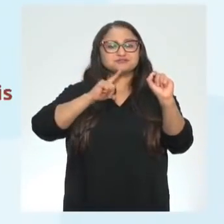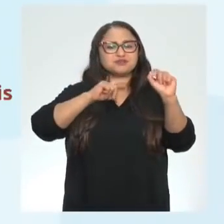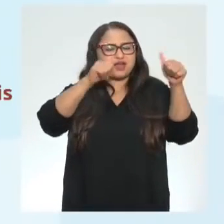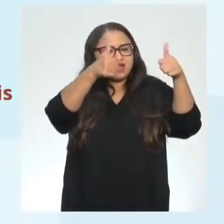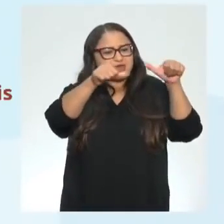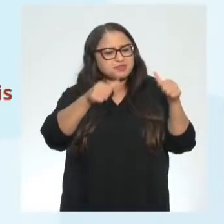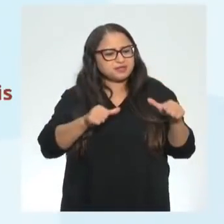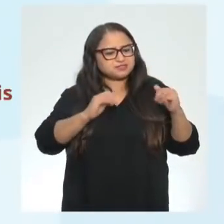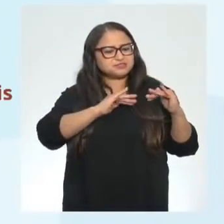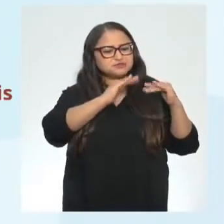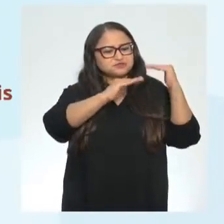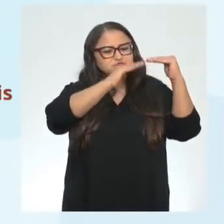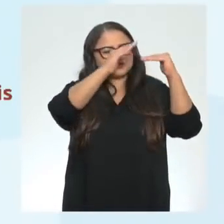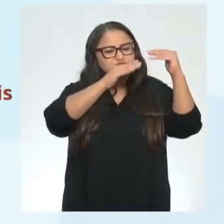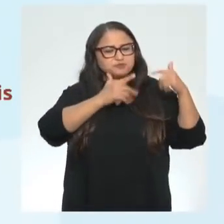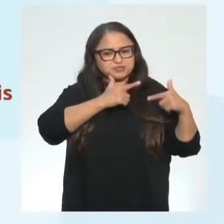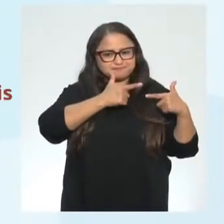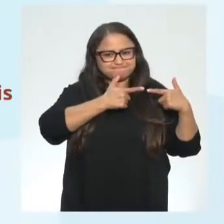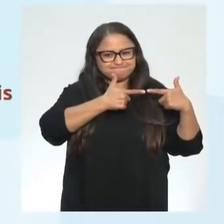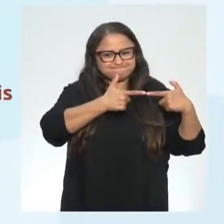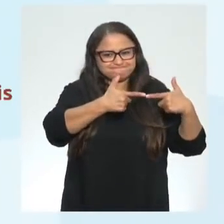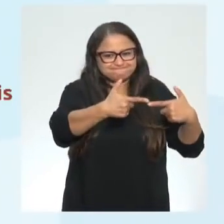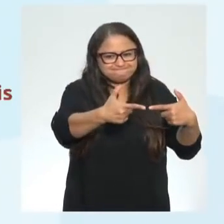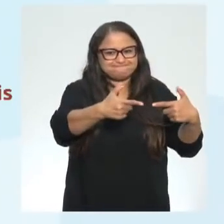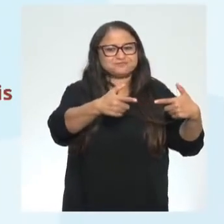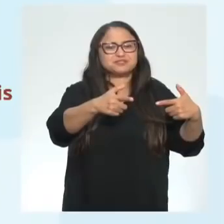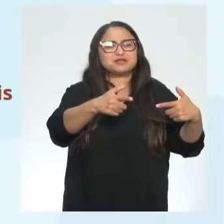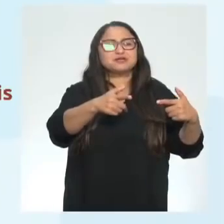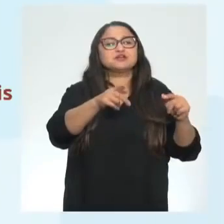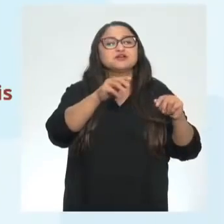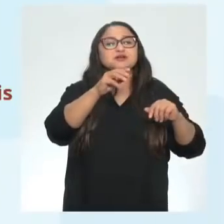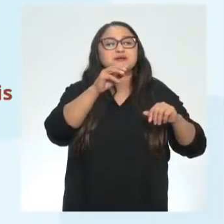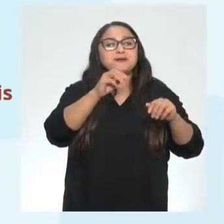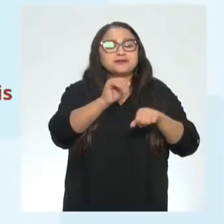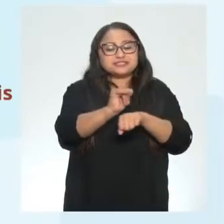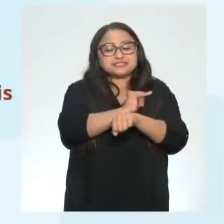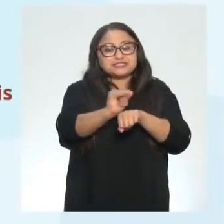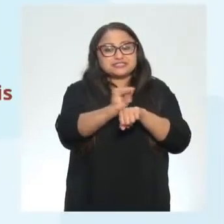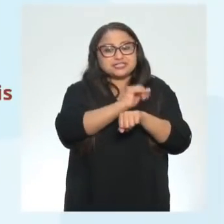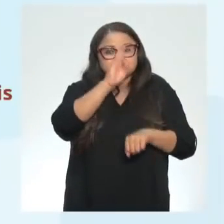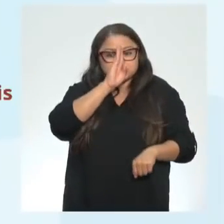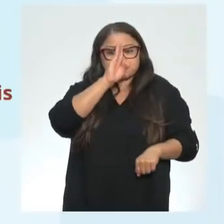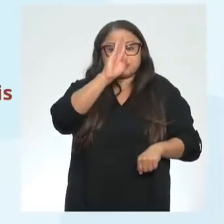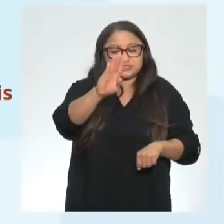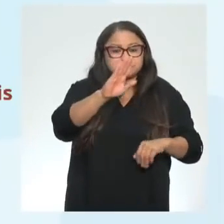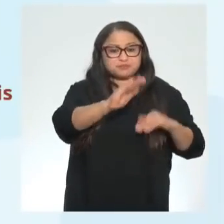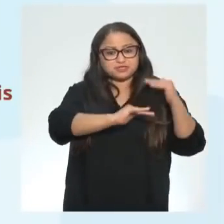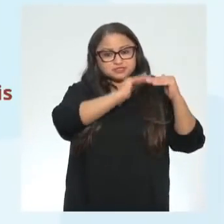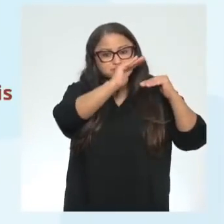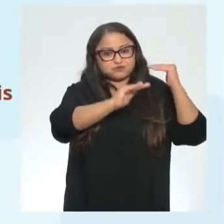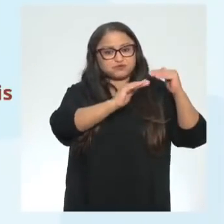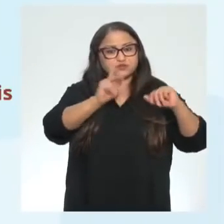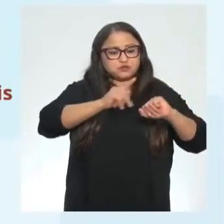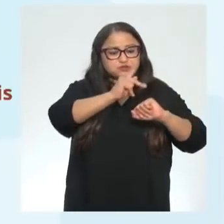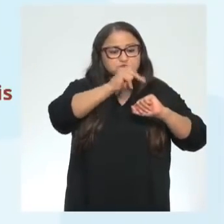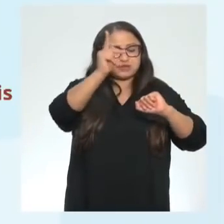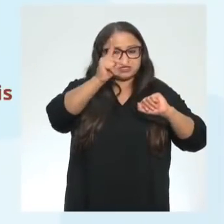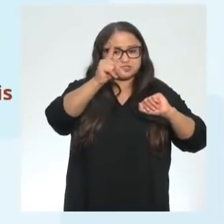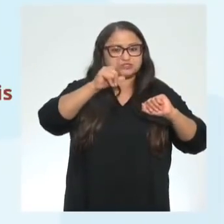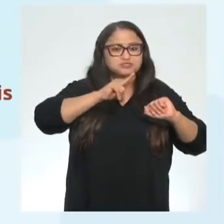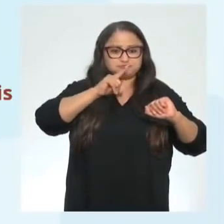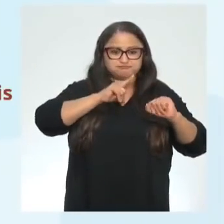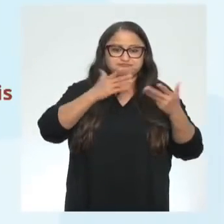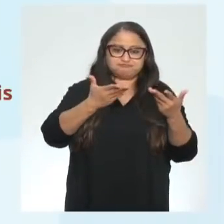o desenvolvimento da guerra e as principais estratégias desenvolvidas pelos países envolvidos